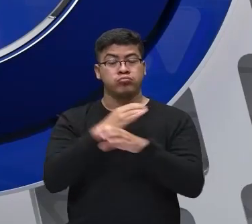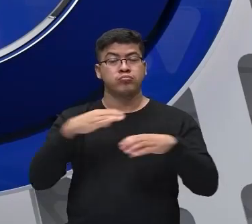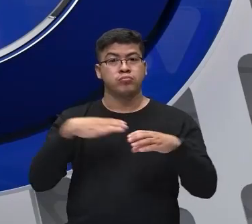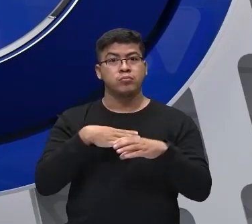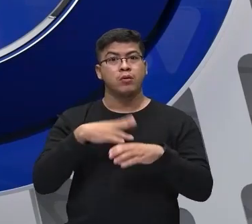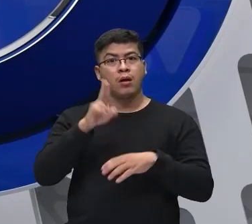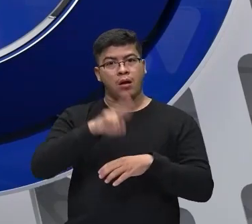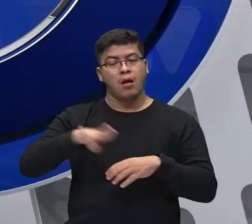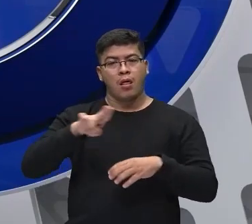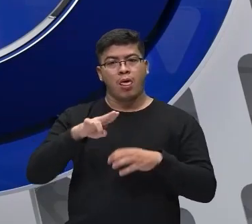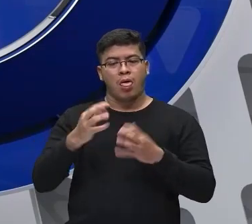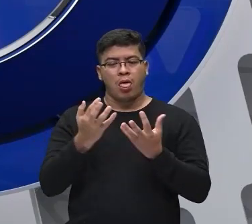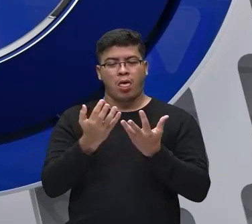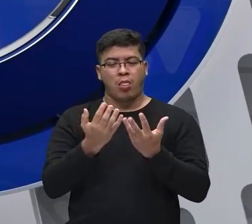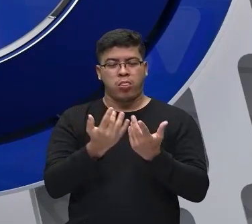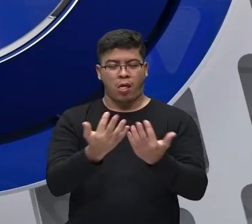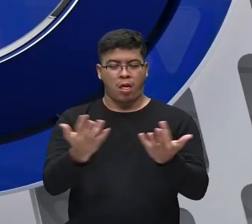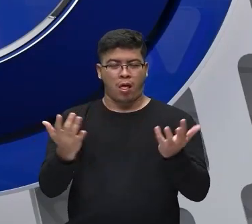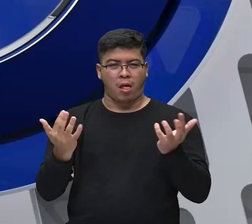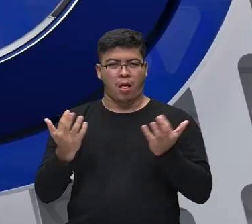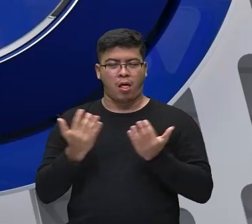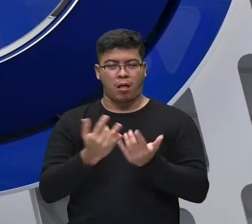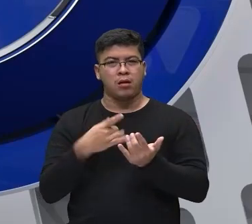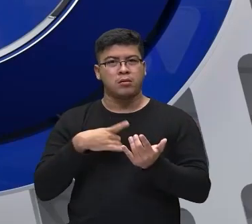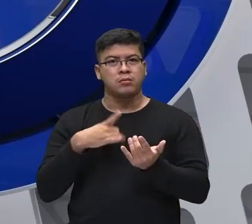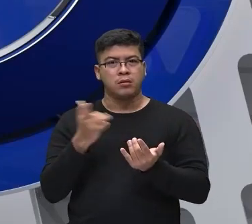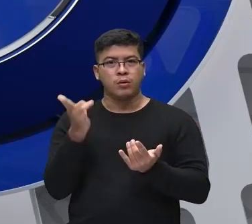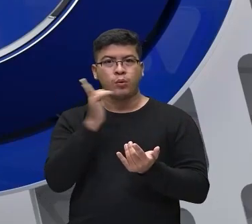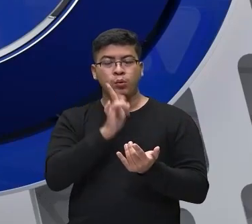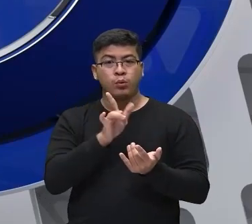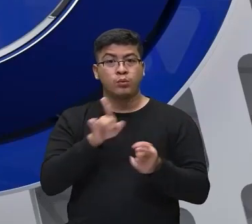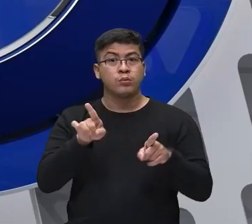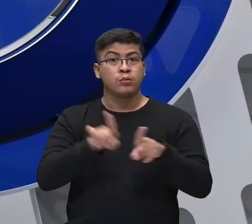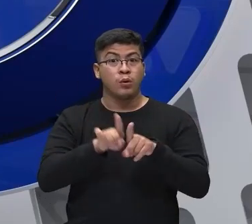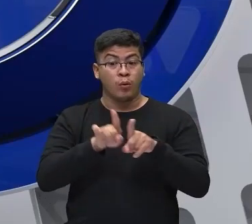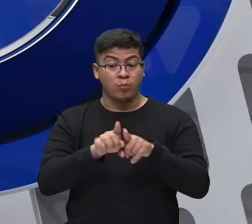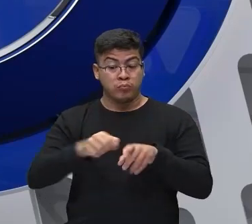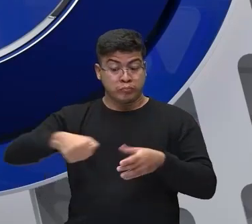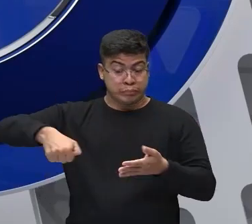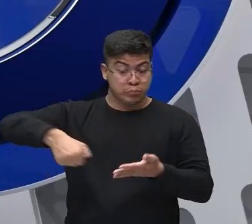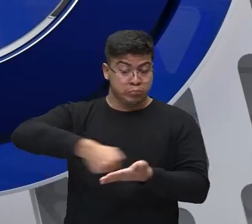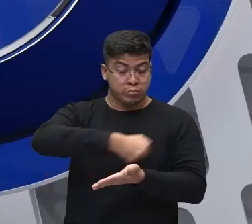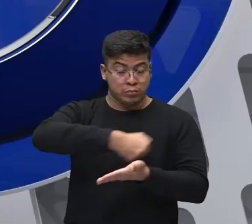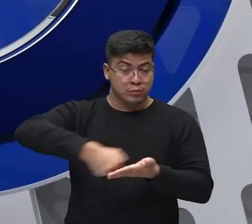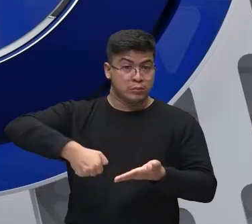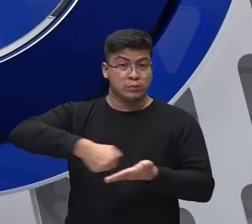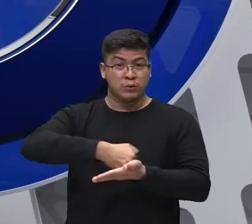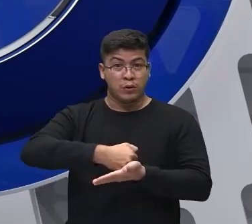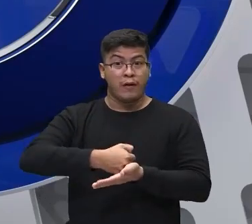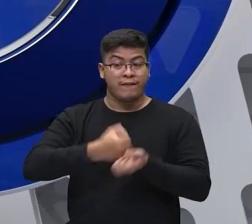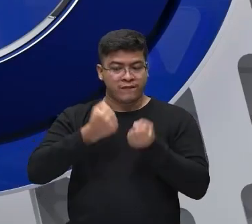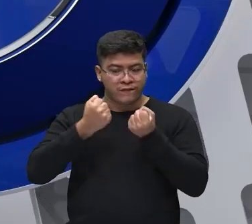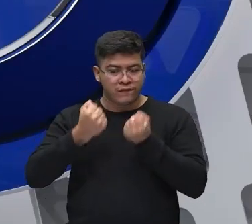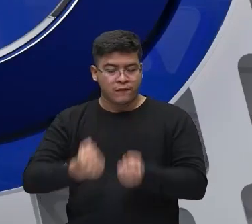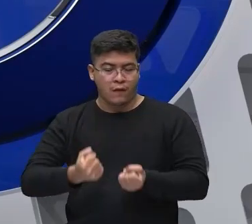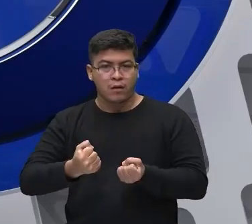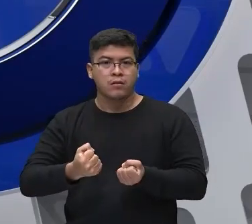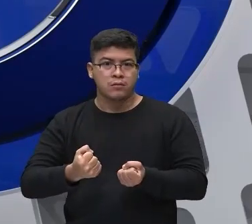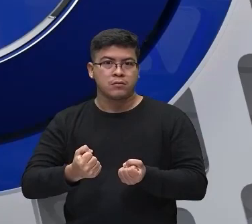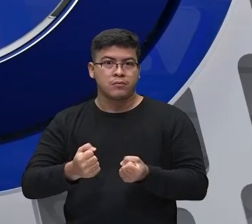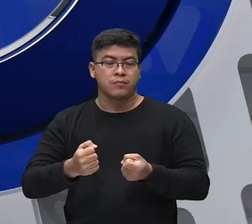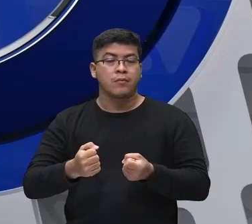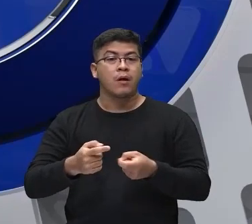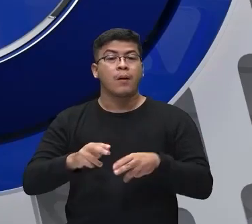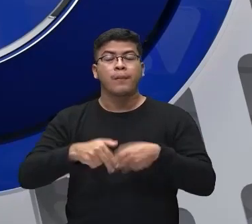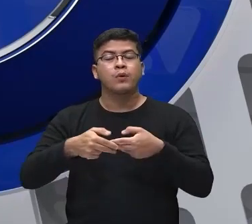ia aquecer a base de ferro e com esse ferro pesado de ferro, daí o nome,